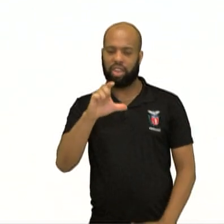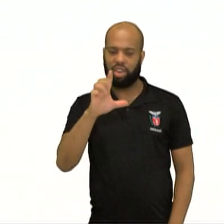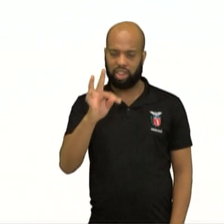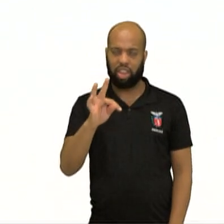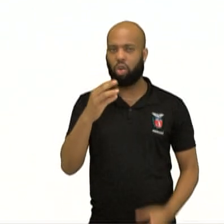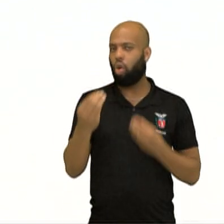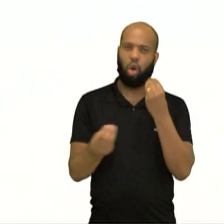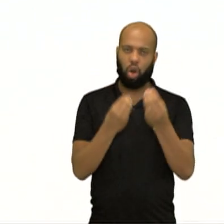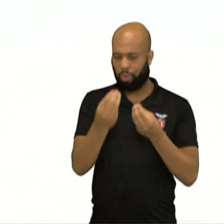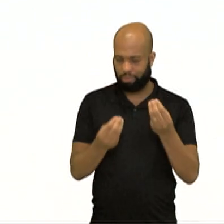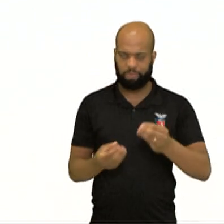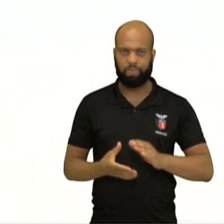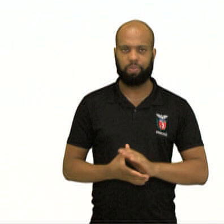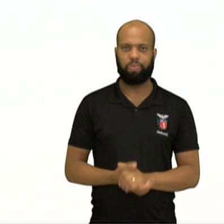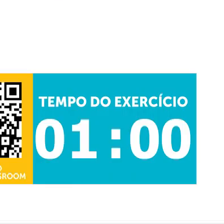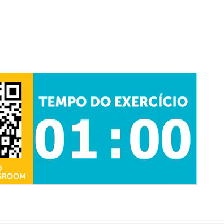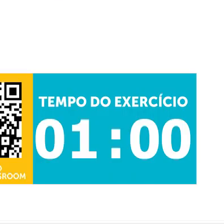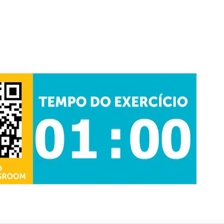CLT?